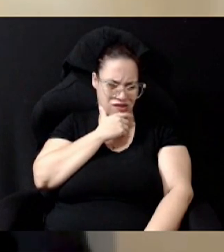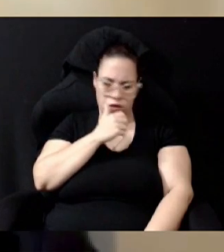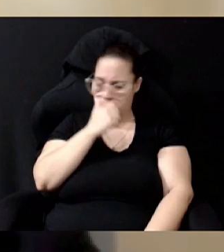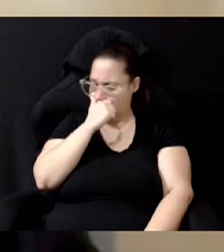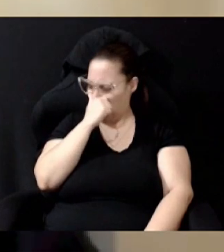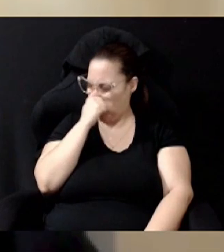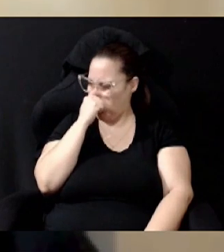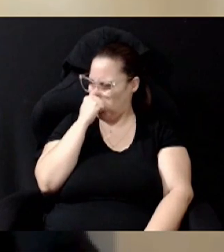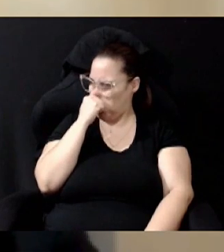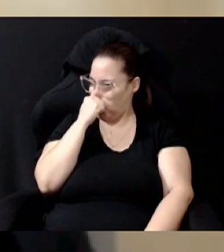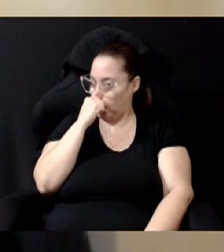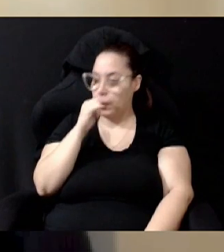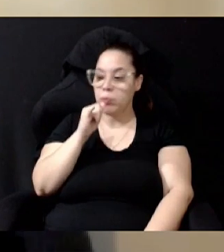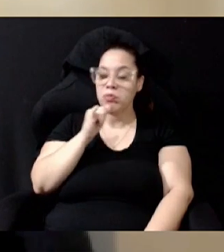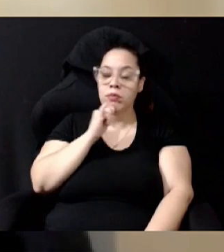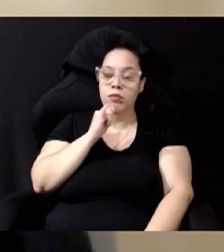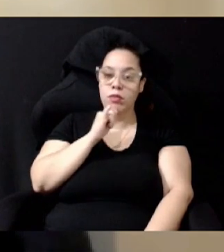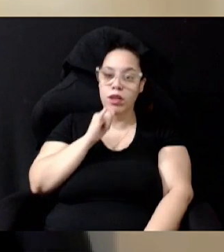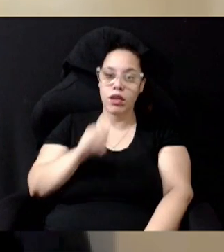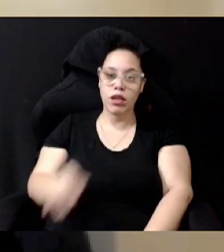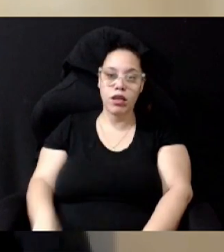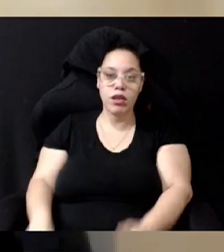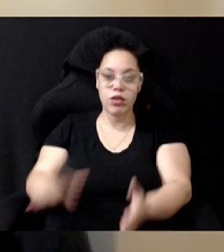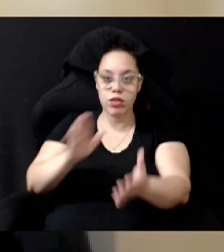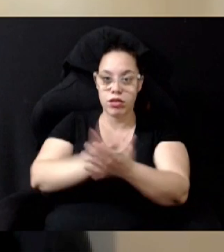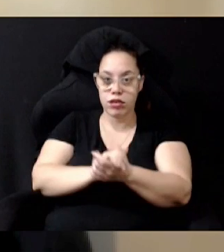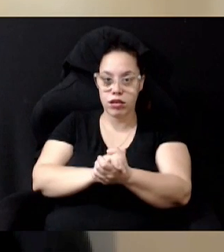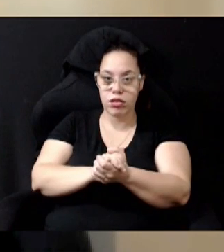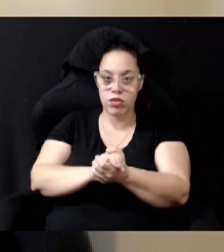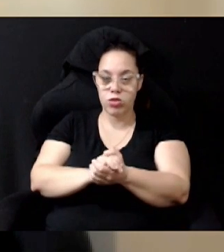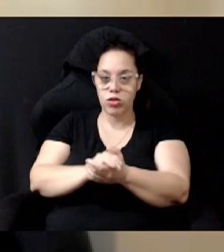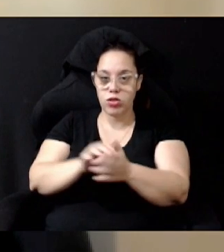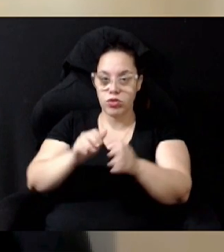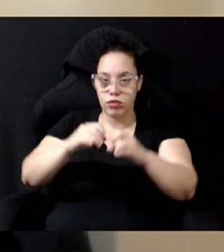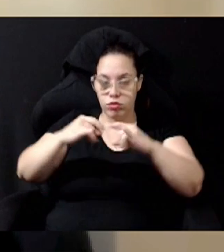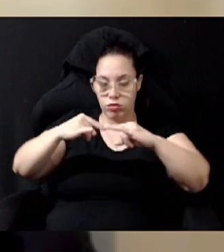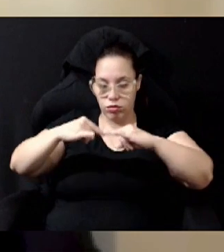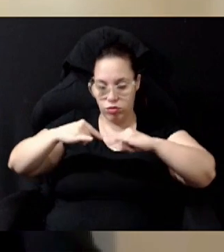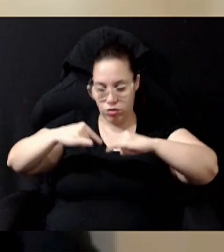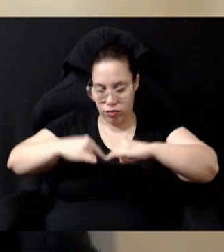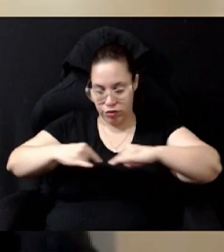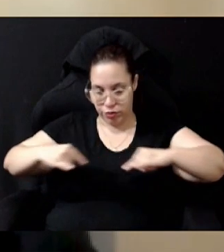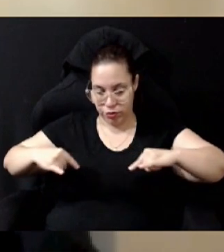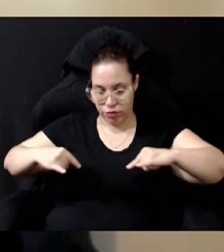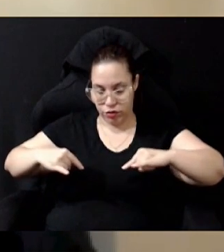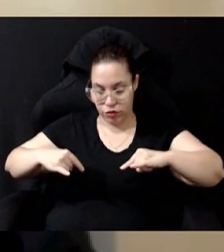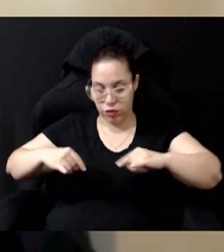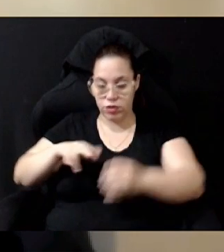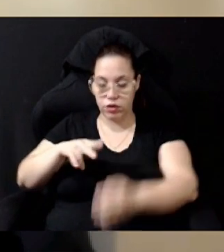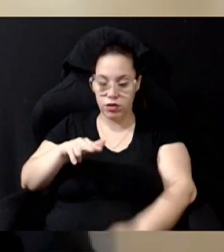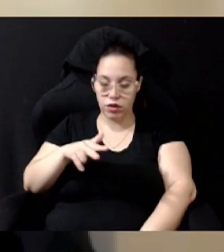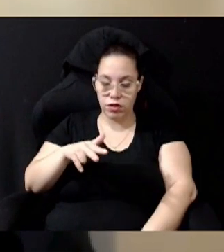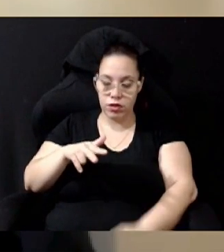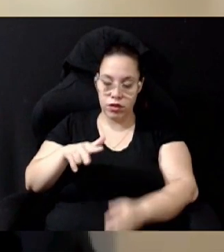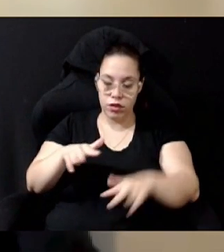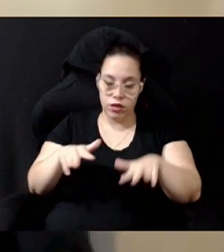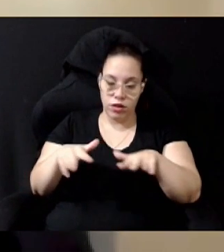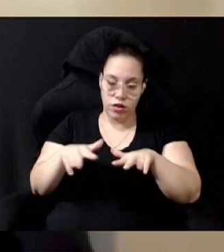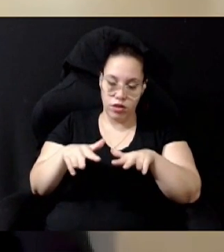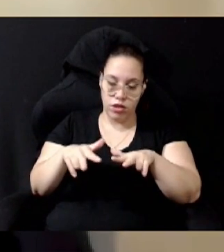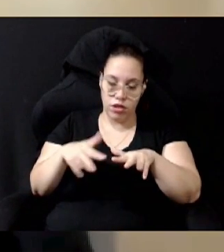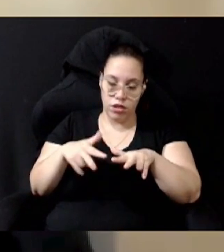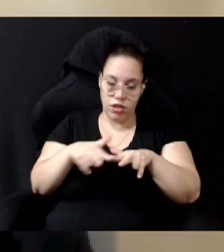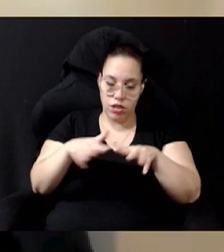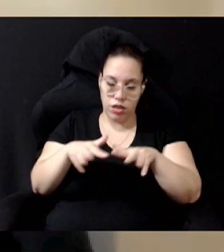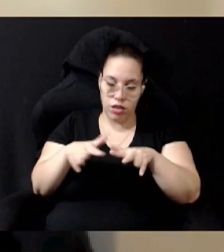exemplo, um casal compartilhando a mesma cama e uma das pessoas com pernas inquietas, Às vezes a outra pessoa que não tem fica